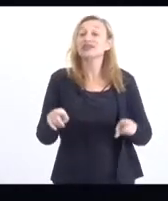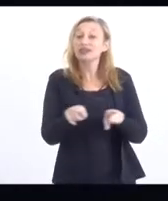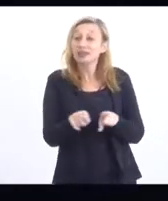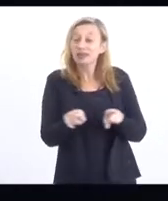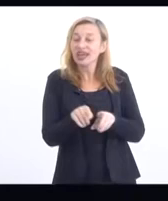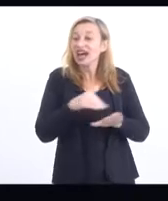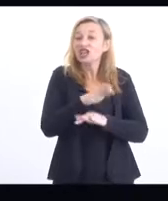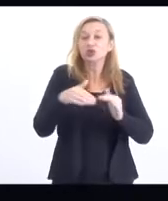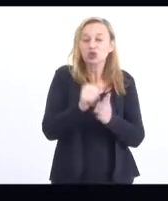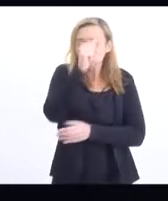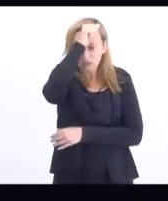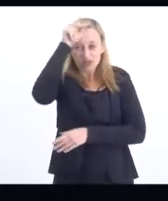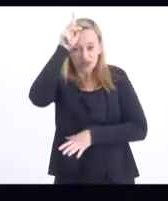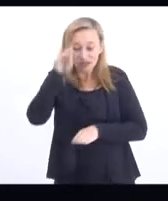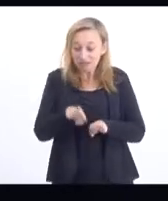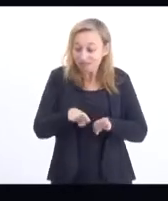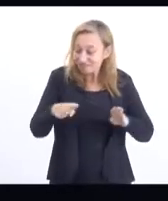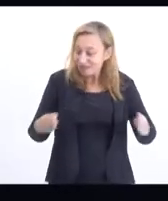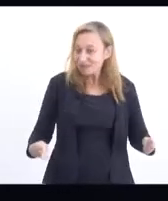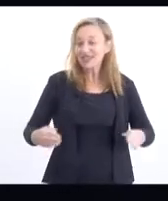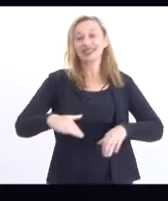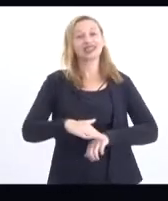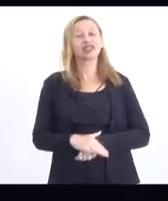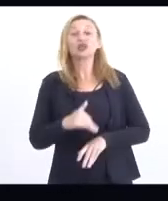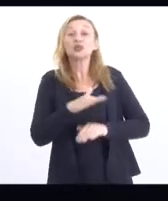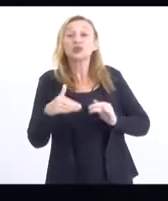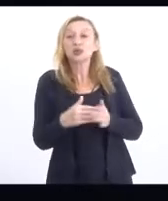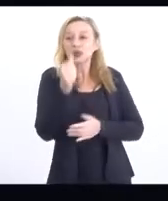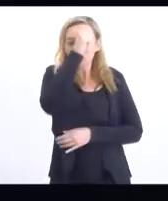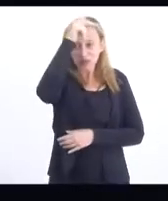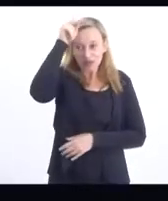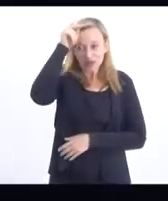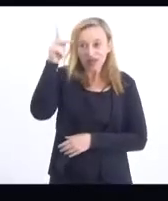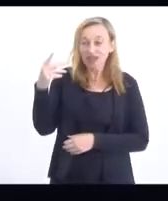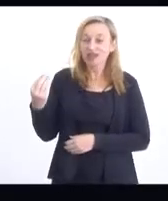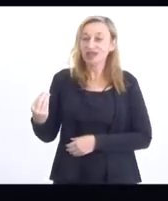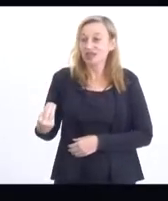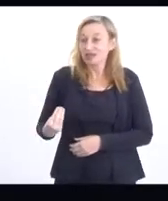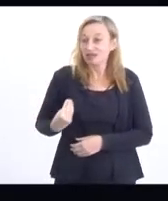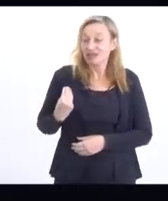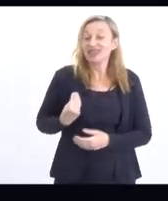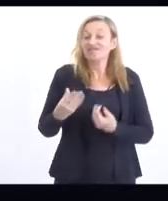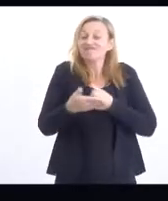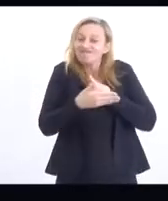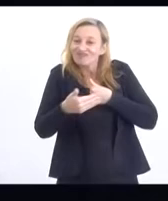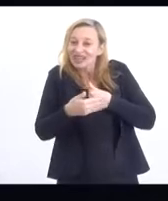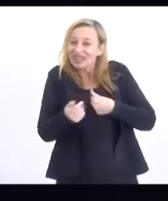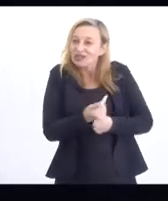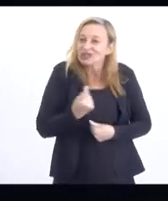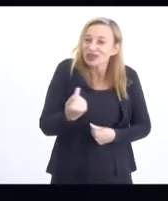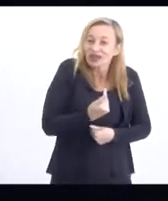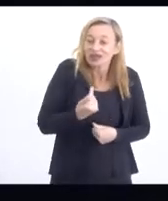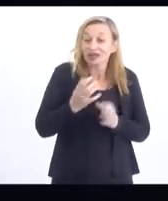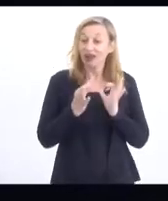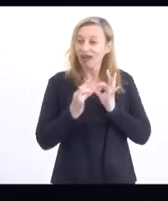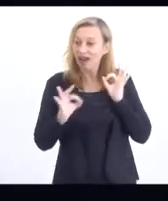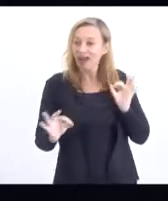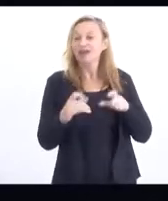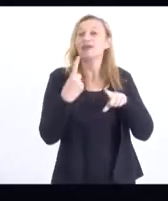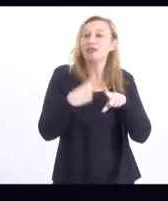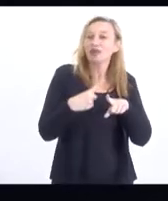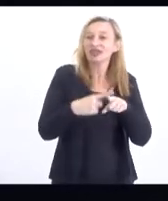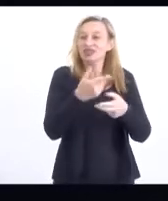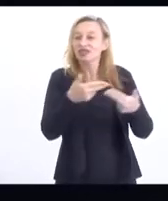cumprimento todos os prefeitos na mesa. São todos prefeitos do nosso convívio, que a gente tem muito carinho, mas eu não vou me prolongar, porque